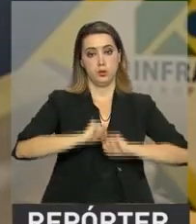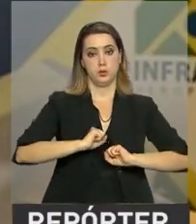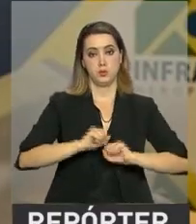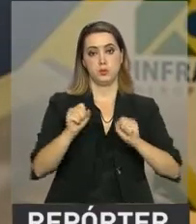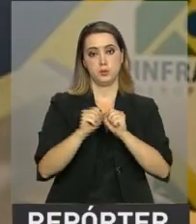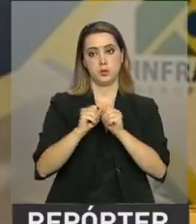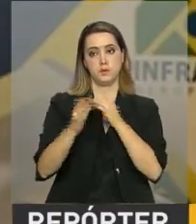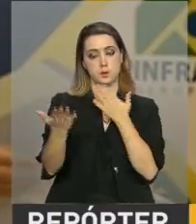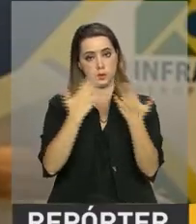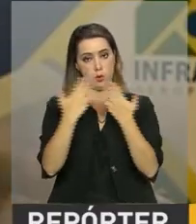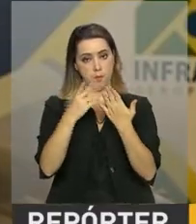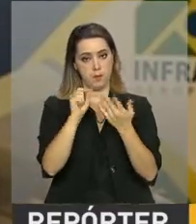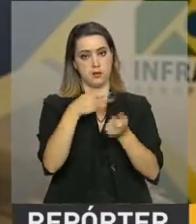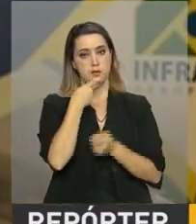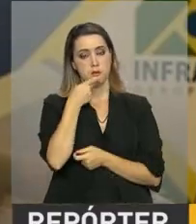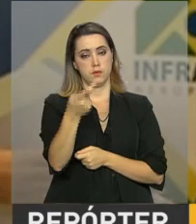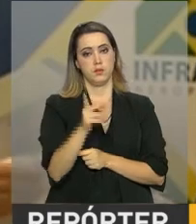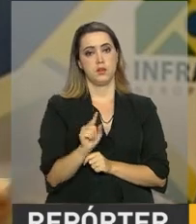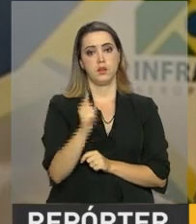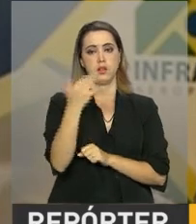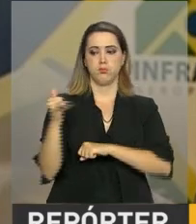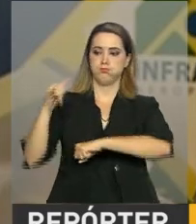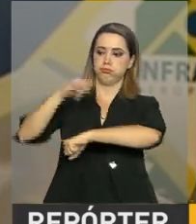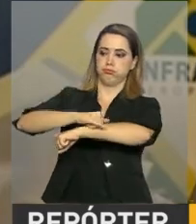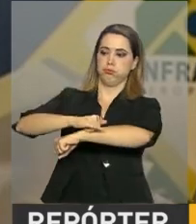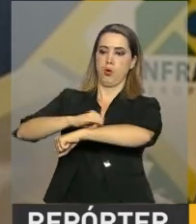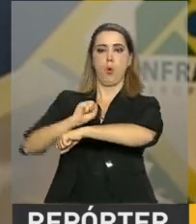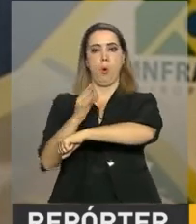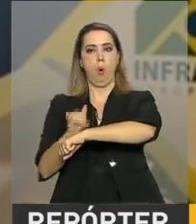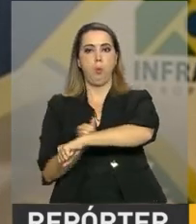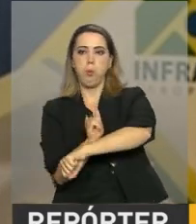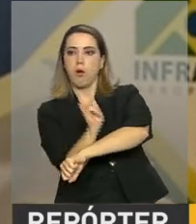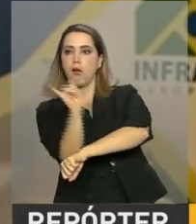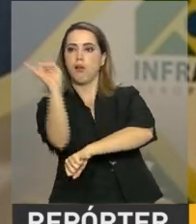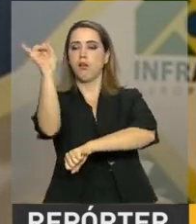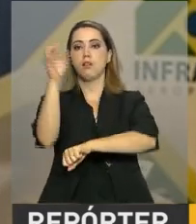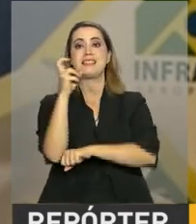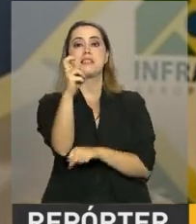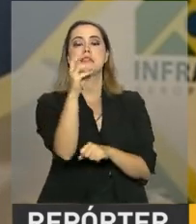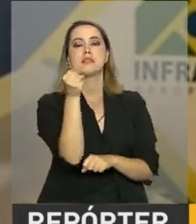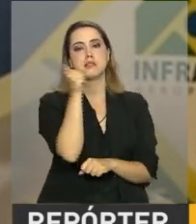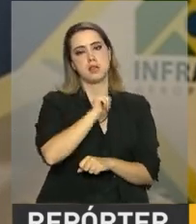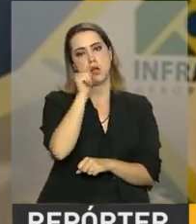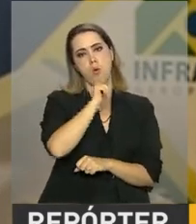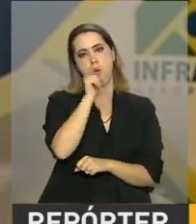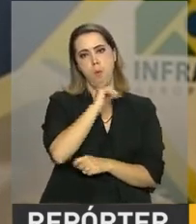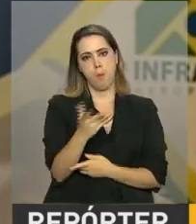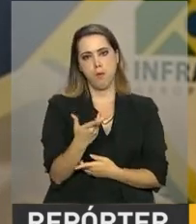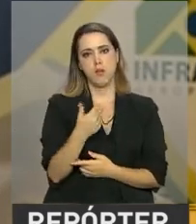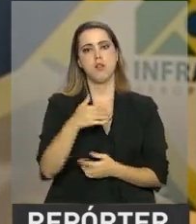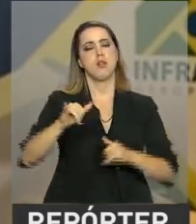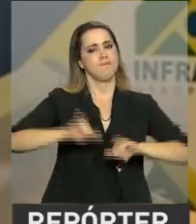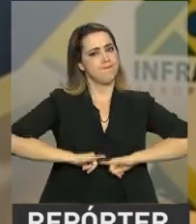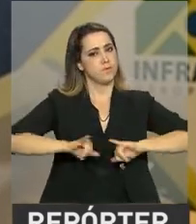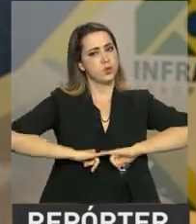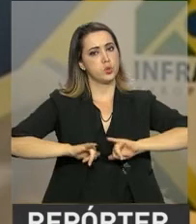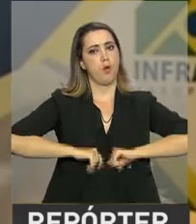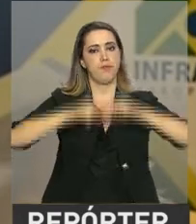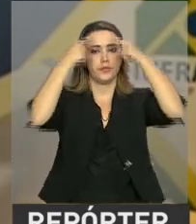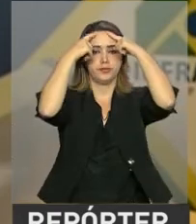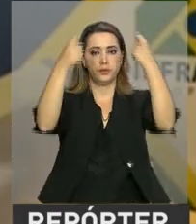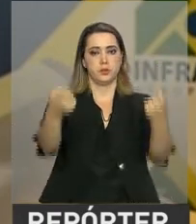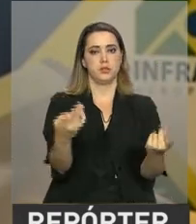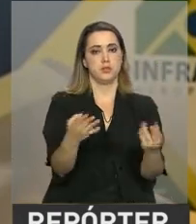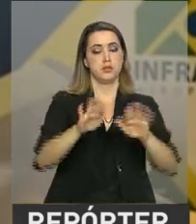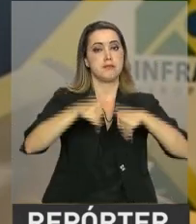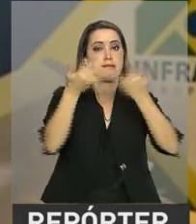um paralelo de que dizendo que a cada pouso e decolagem, 5 mulheres sofrem algum tipo de violência. Por isso,